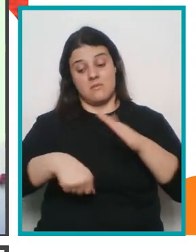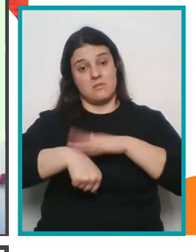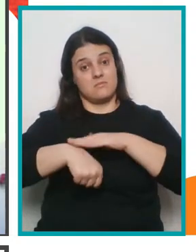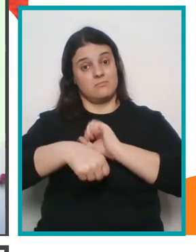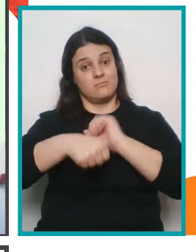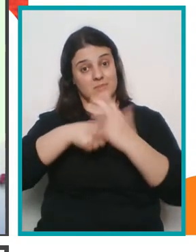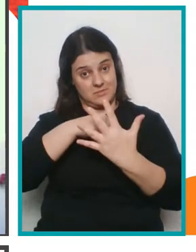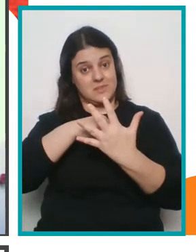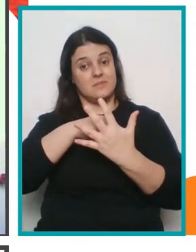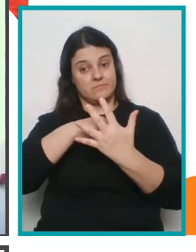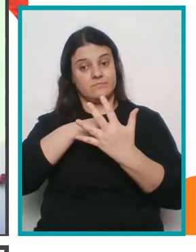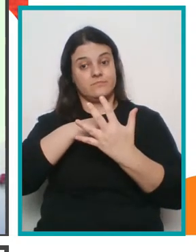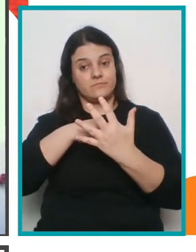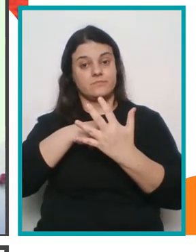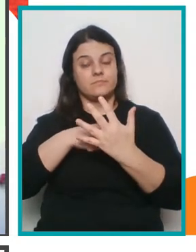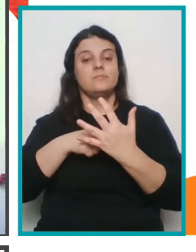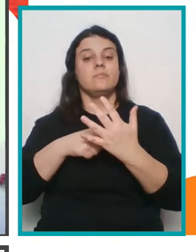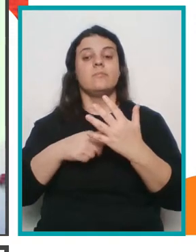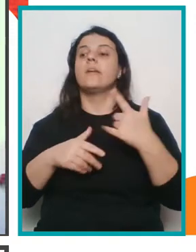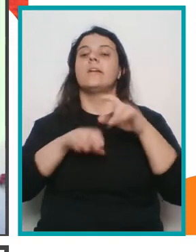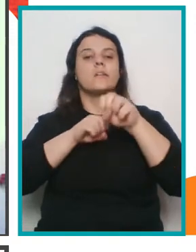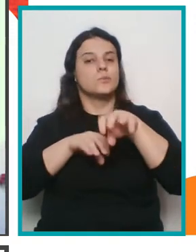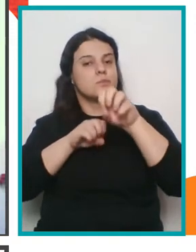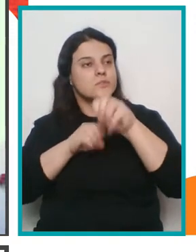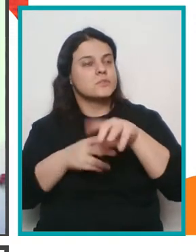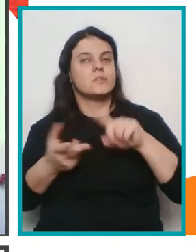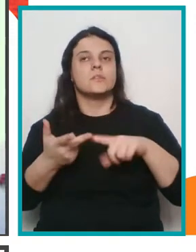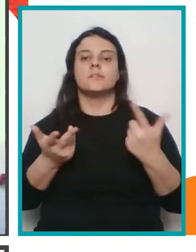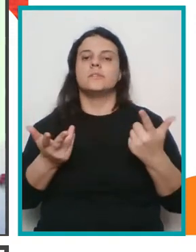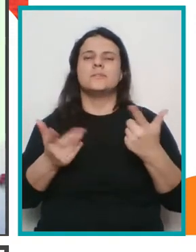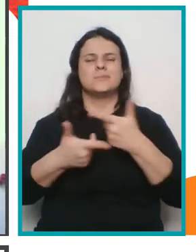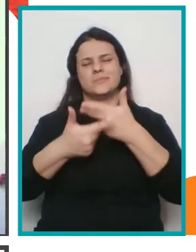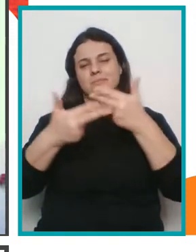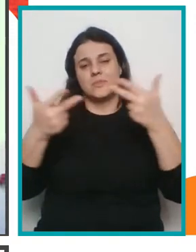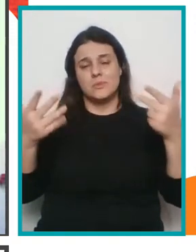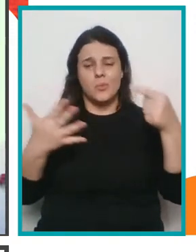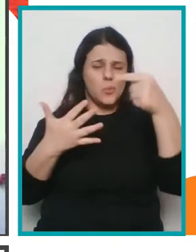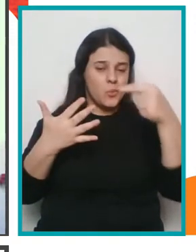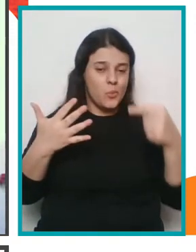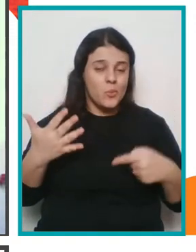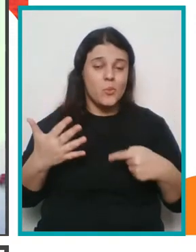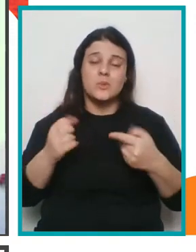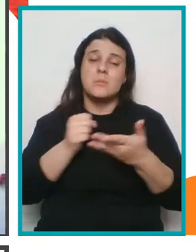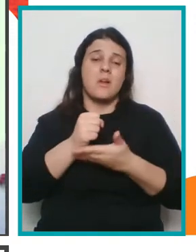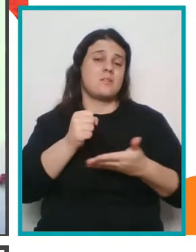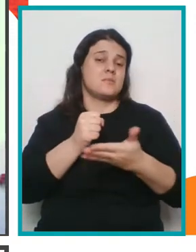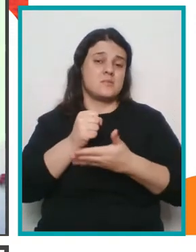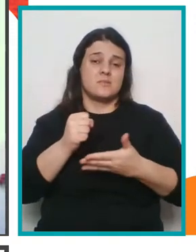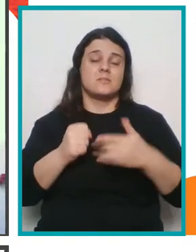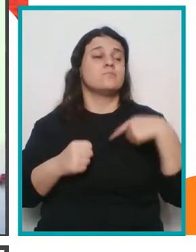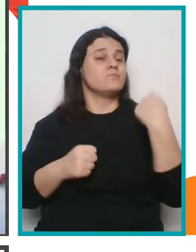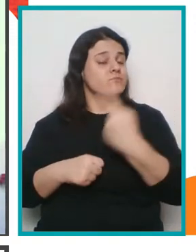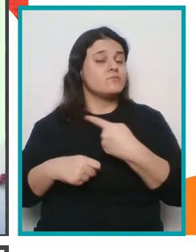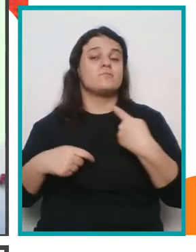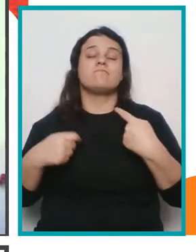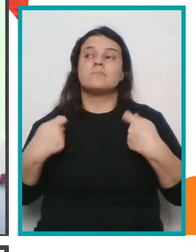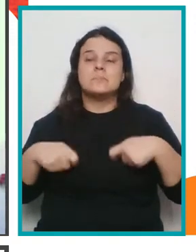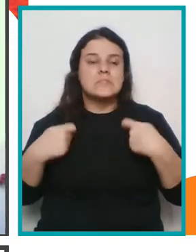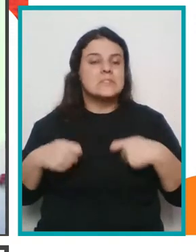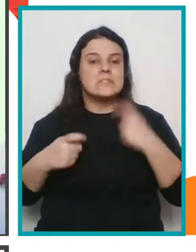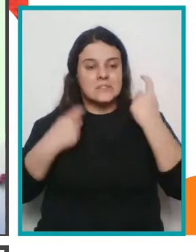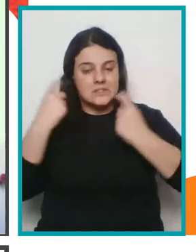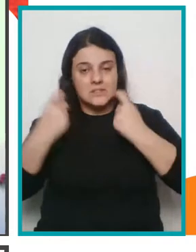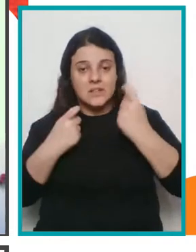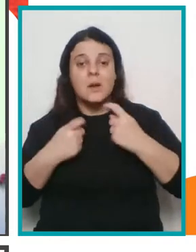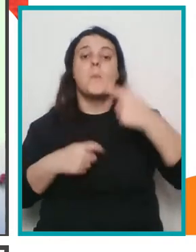que vem para todos nós, independente de em que parte, em que área a gente esteja. E aí,